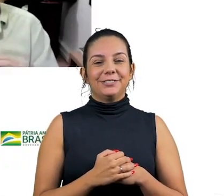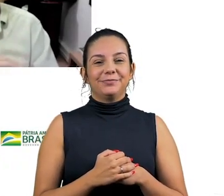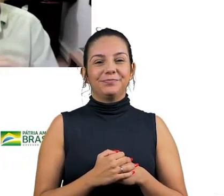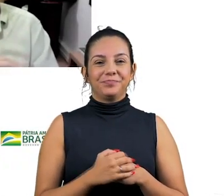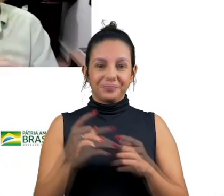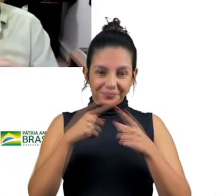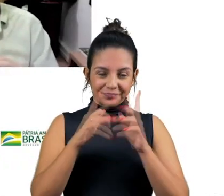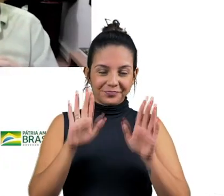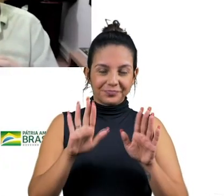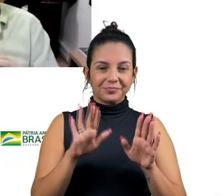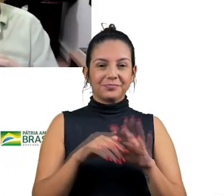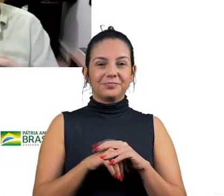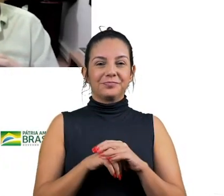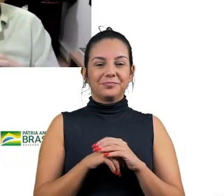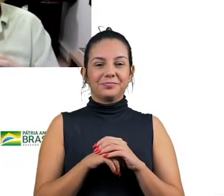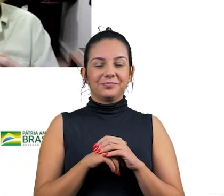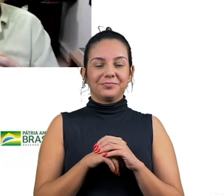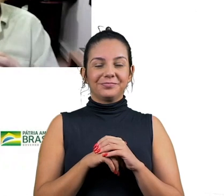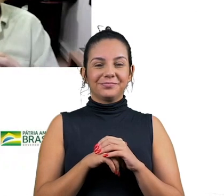Mas